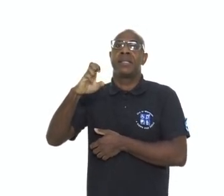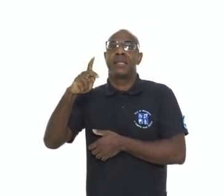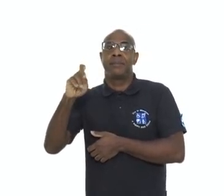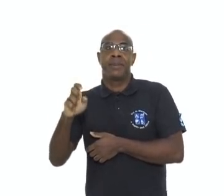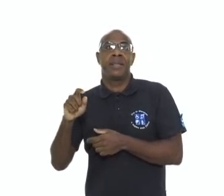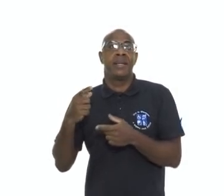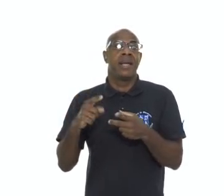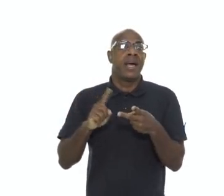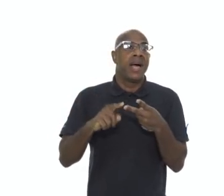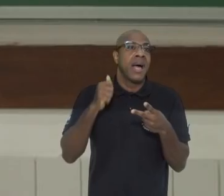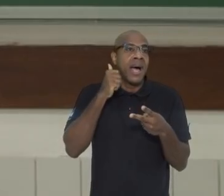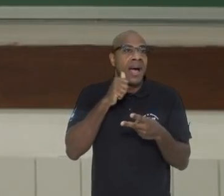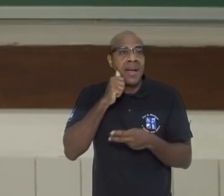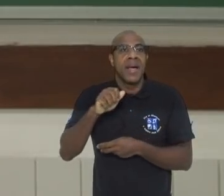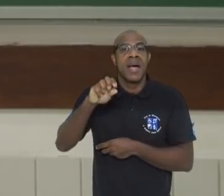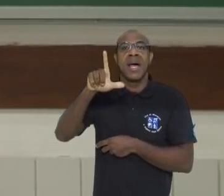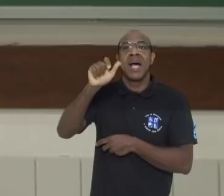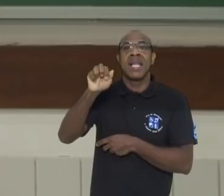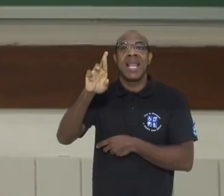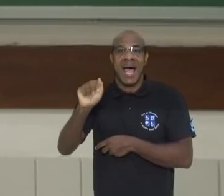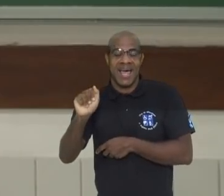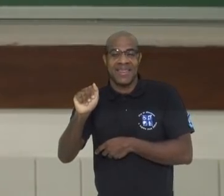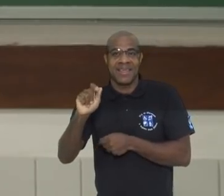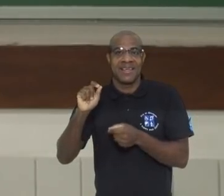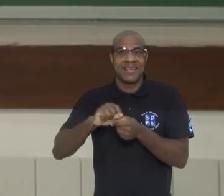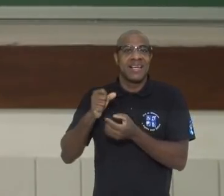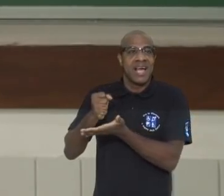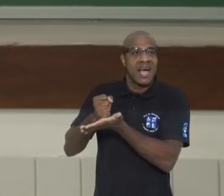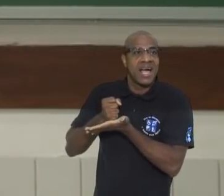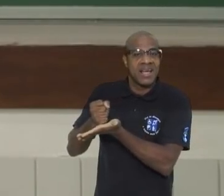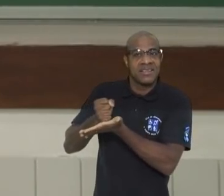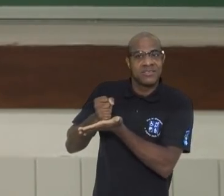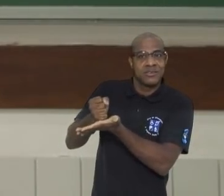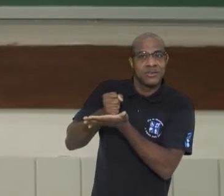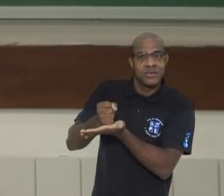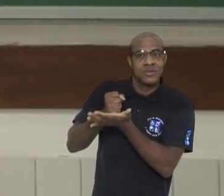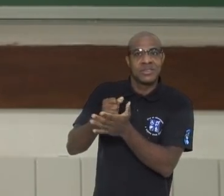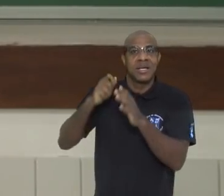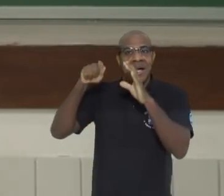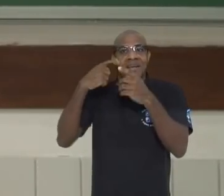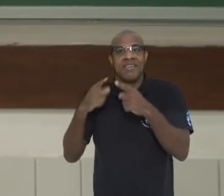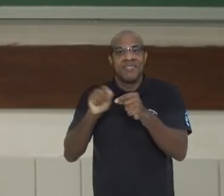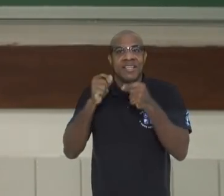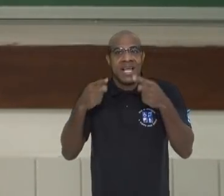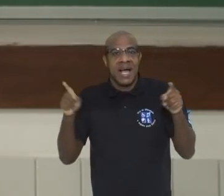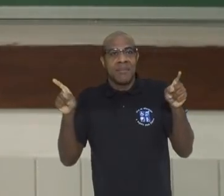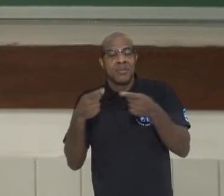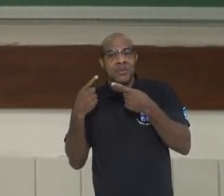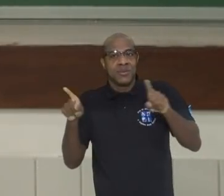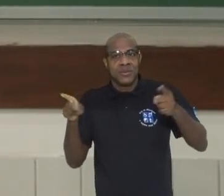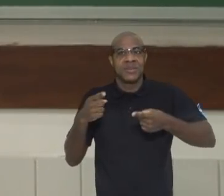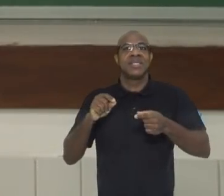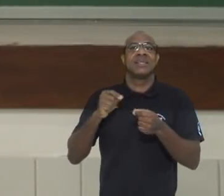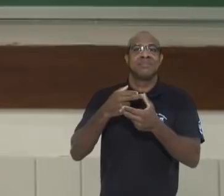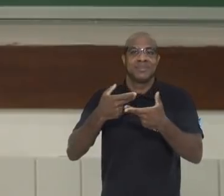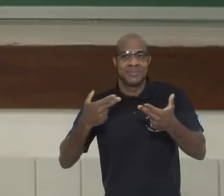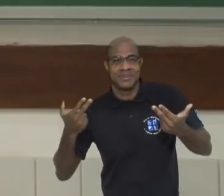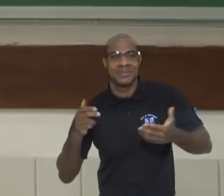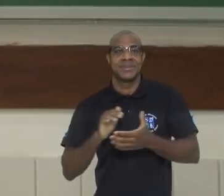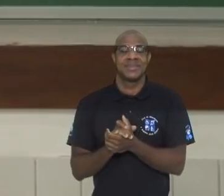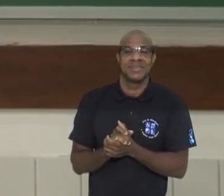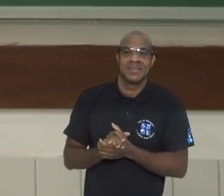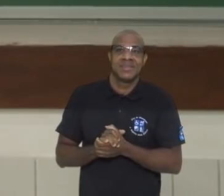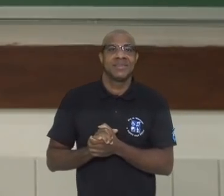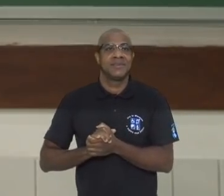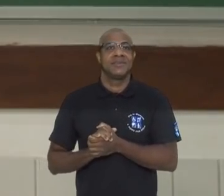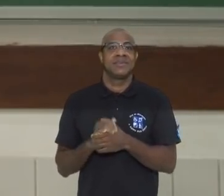adaptação, aí ela contou com a ajuda aqui do Glauco Fernandes, que fez a música, e do Hélio Ribeiro também, que fez a parte